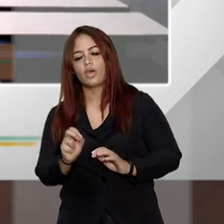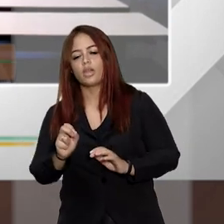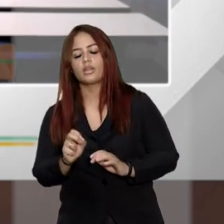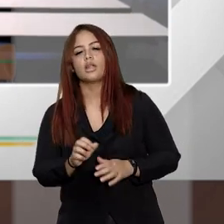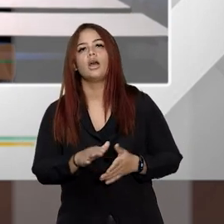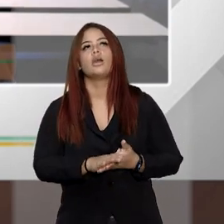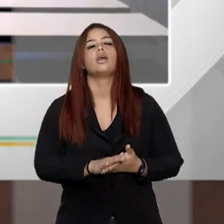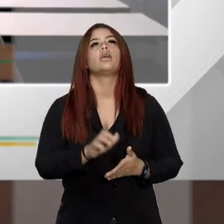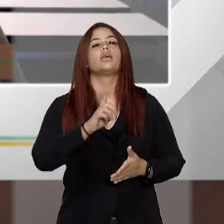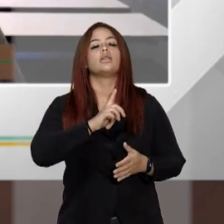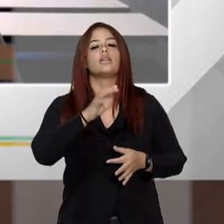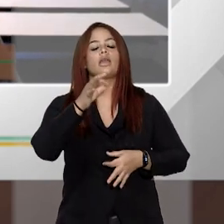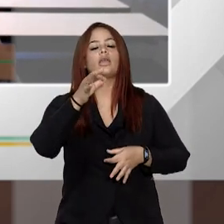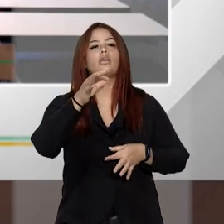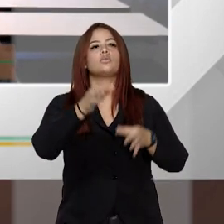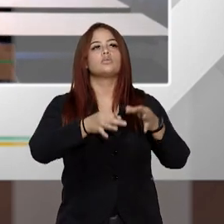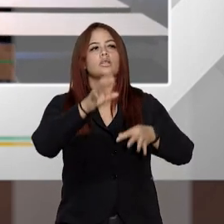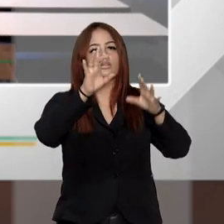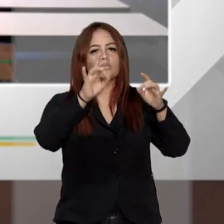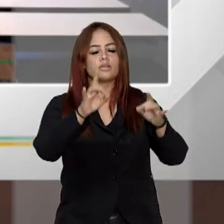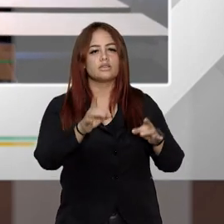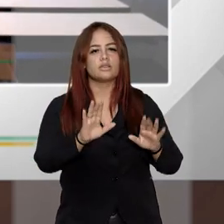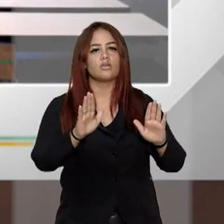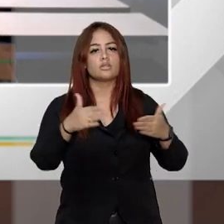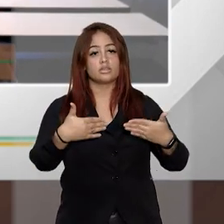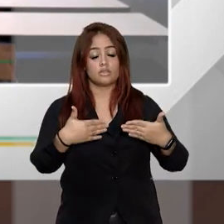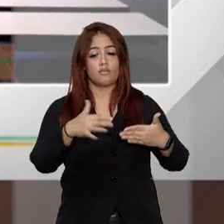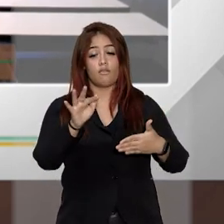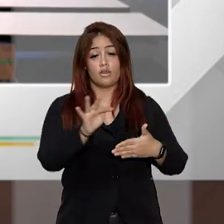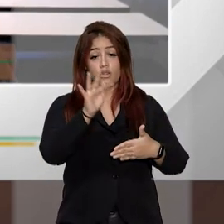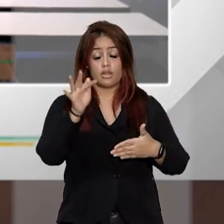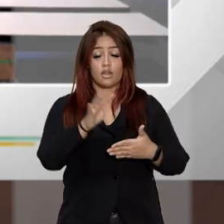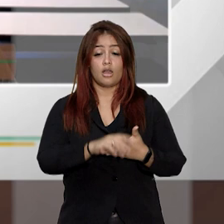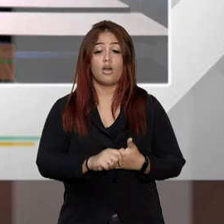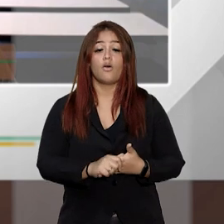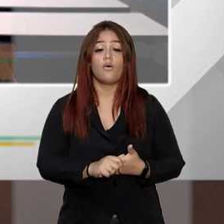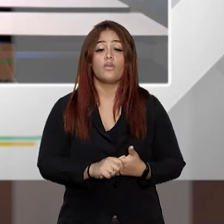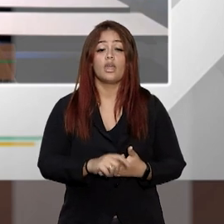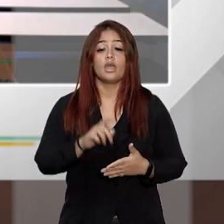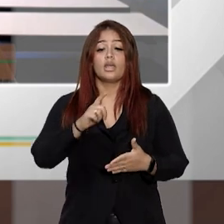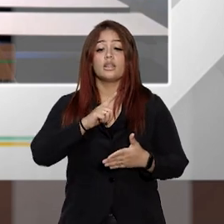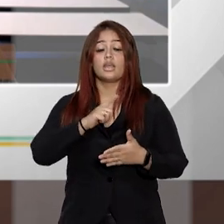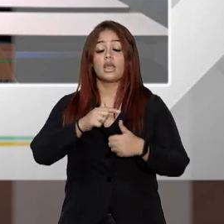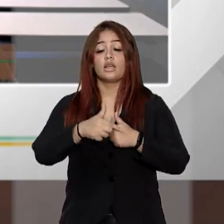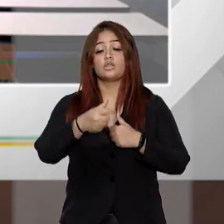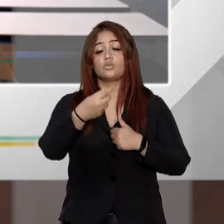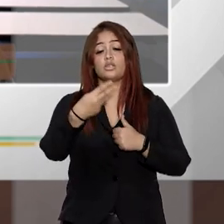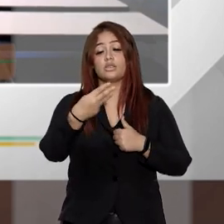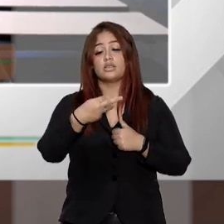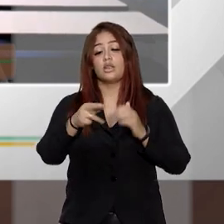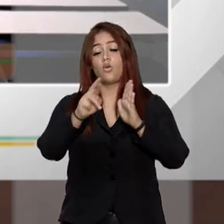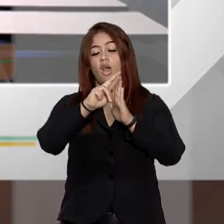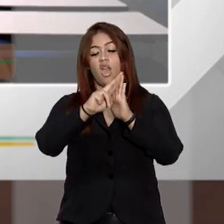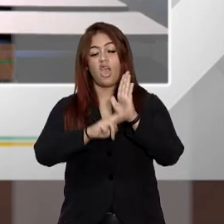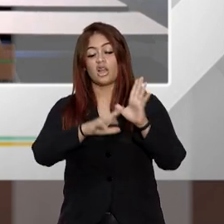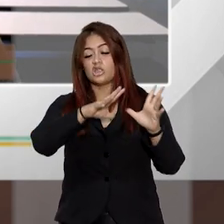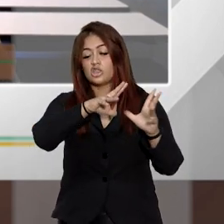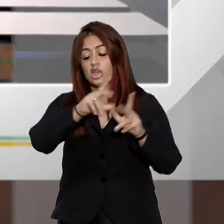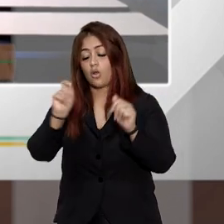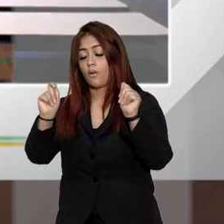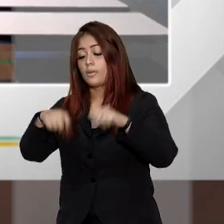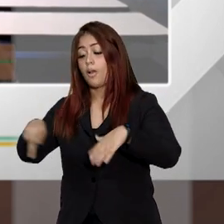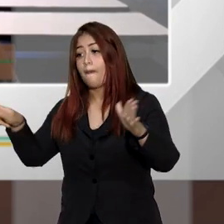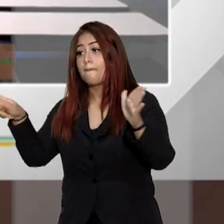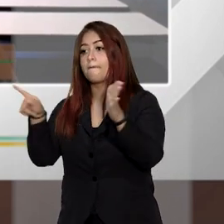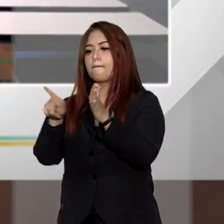juizados especiais cíveis federais, ela traz lá no artigo 3º a regra geral da competência absoluta quanto